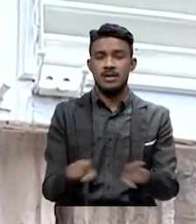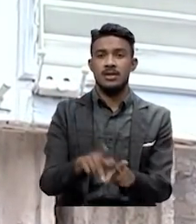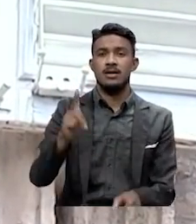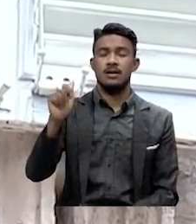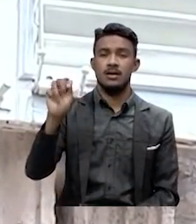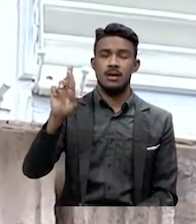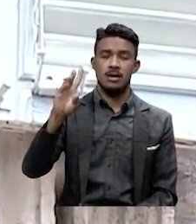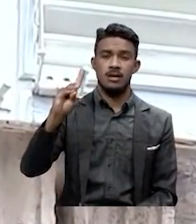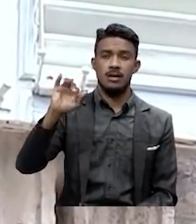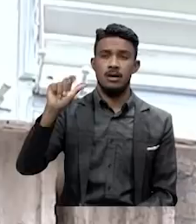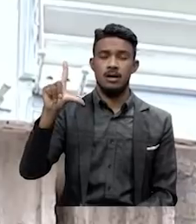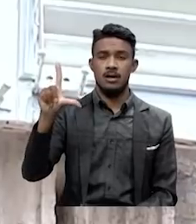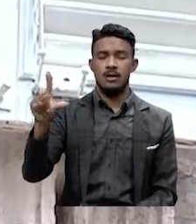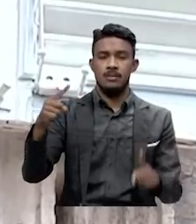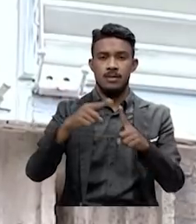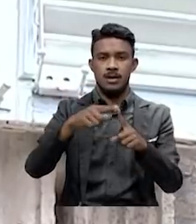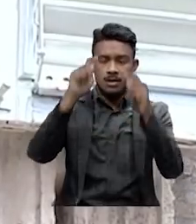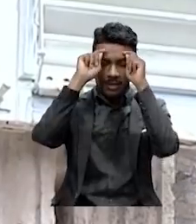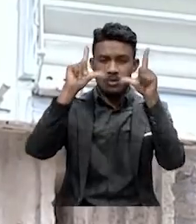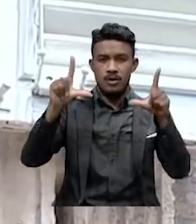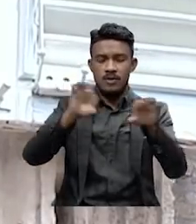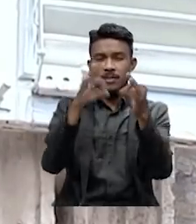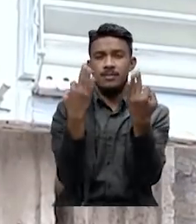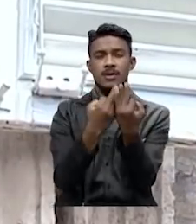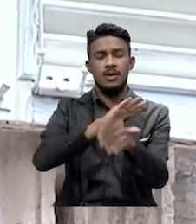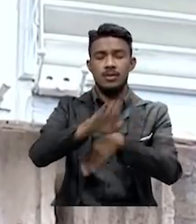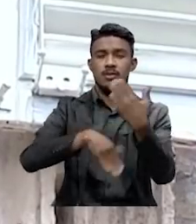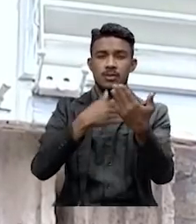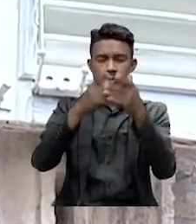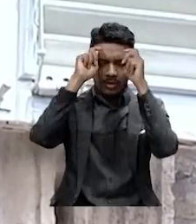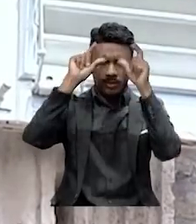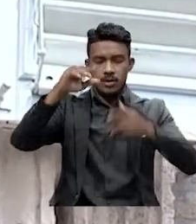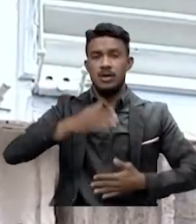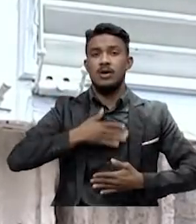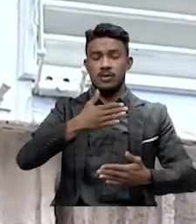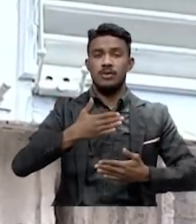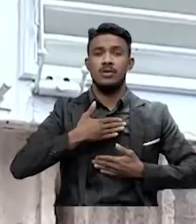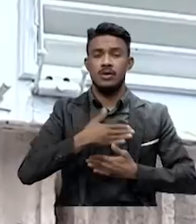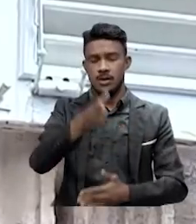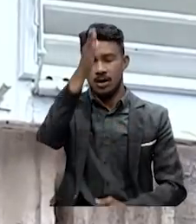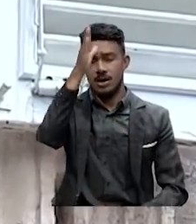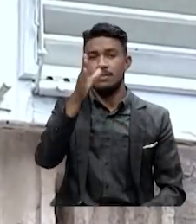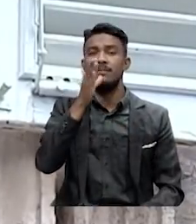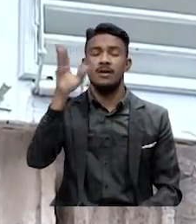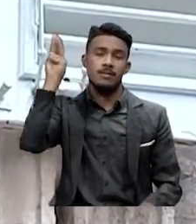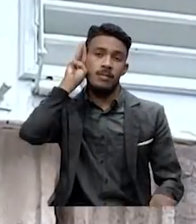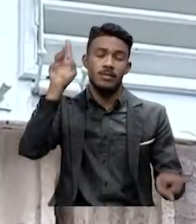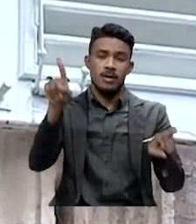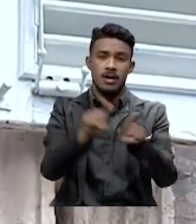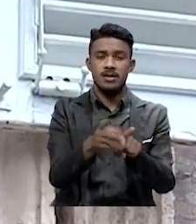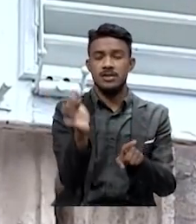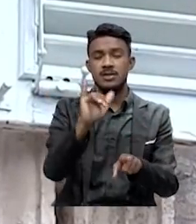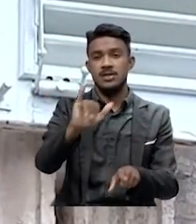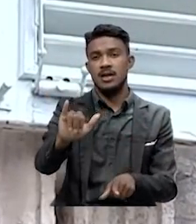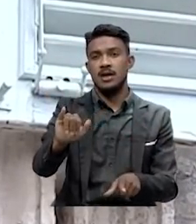Timor. Família Tomas contente, Timor tobakut. Sobretudo ina ama mau alin sira